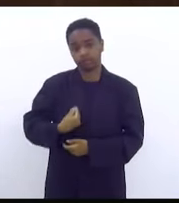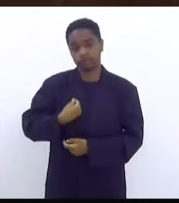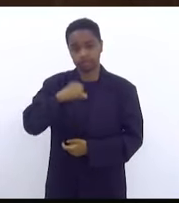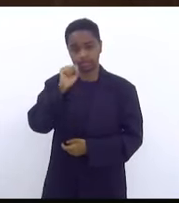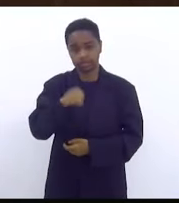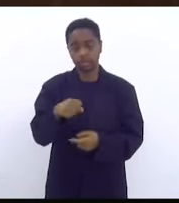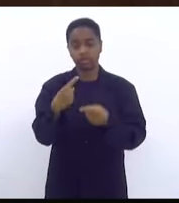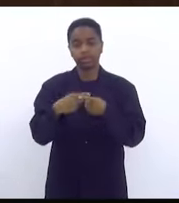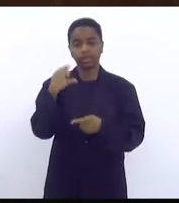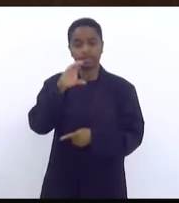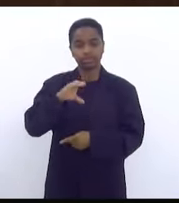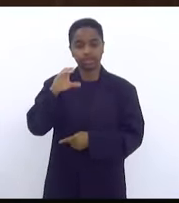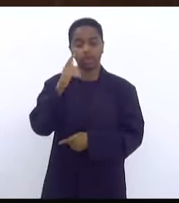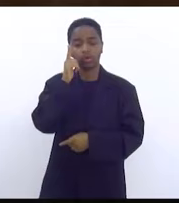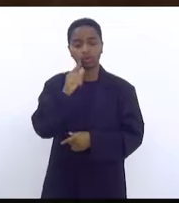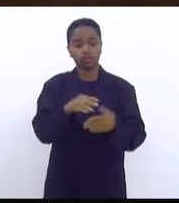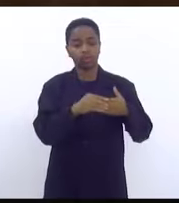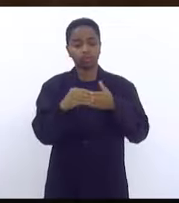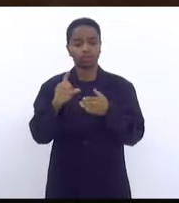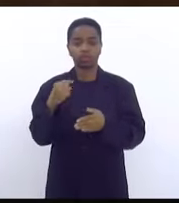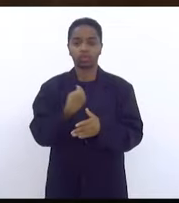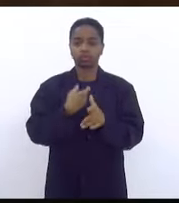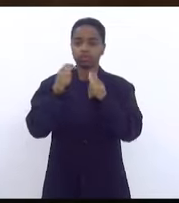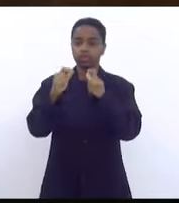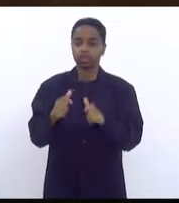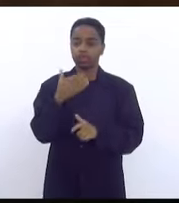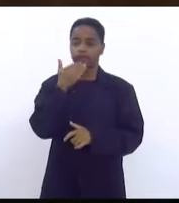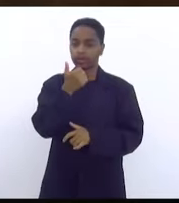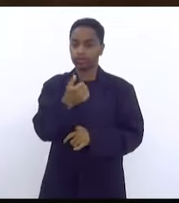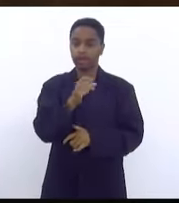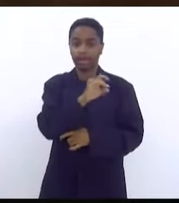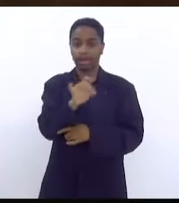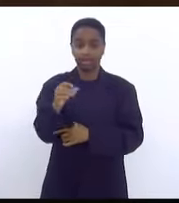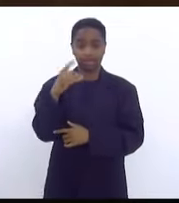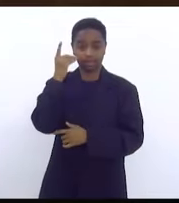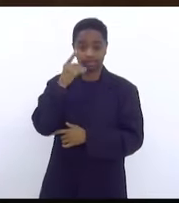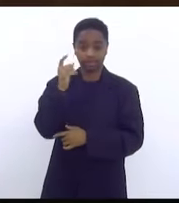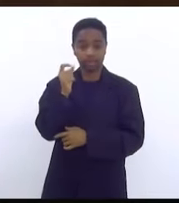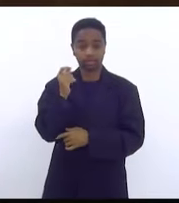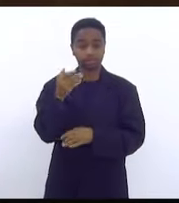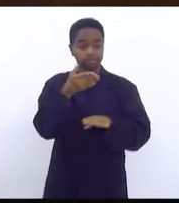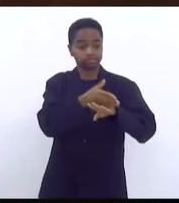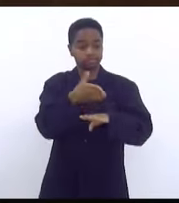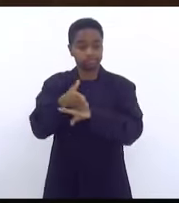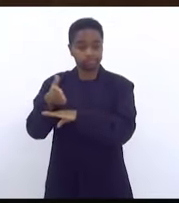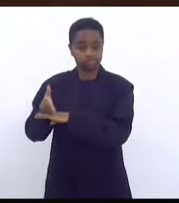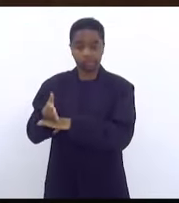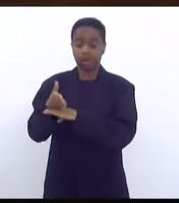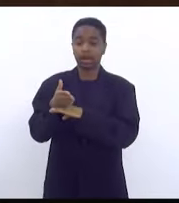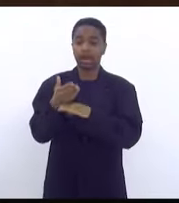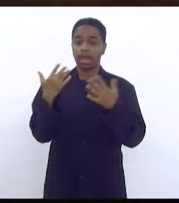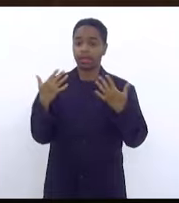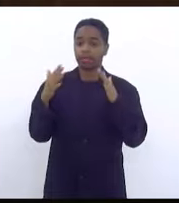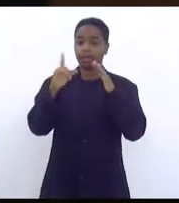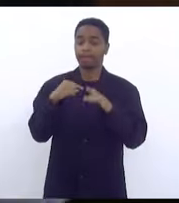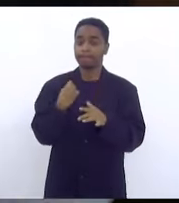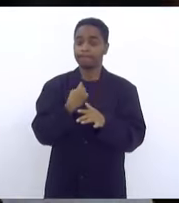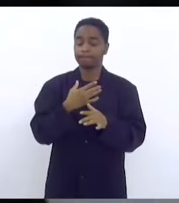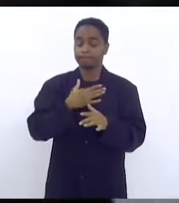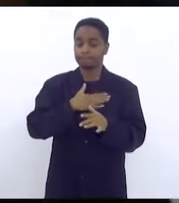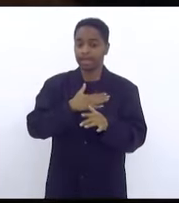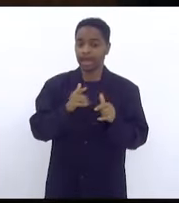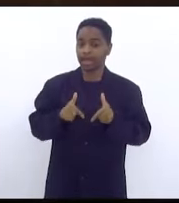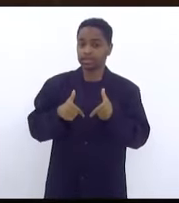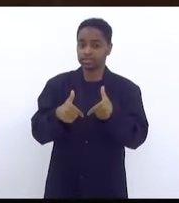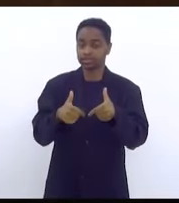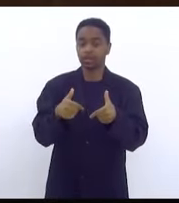que a ciência nos reconduz para um lugar melhor. A cada deputado que vem aqui, eventualmente, elogia a minha atuação parlamentar,